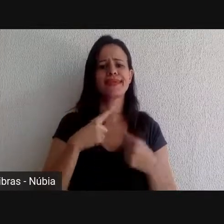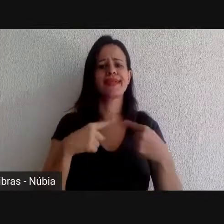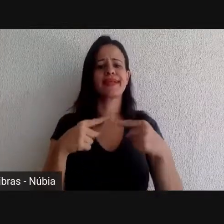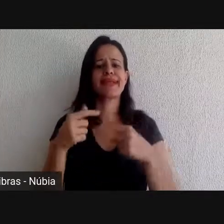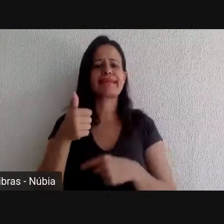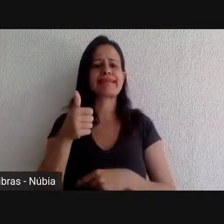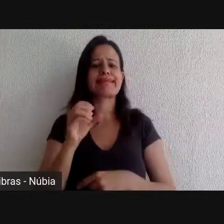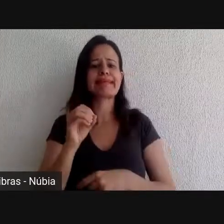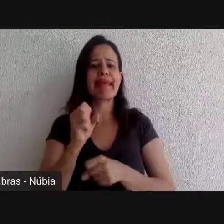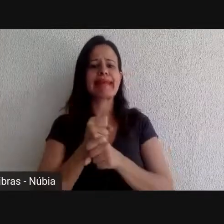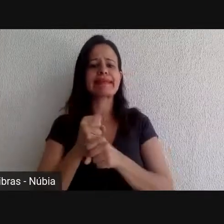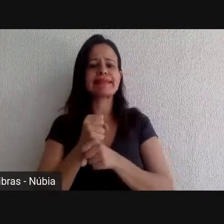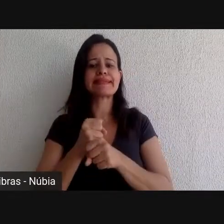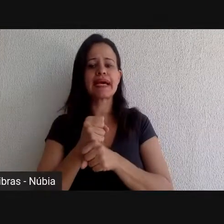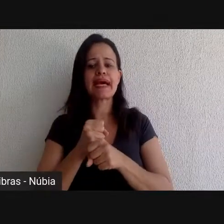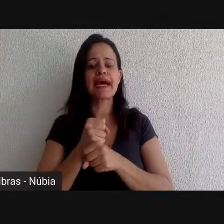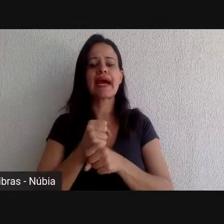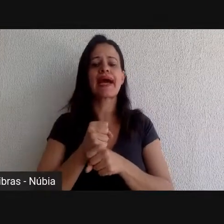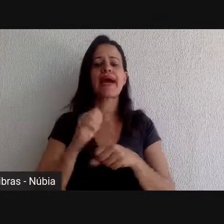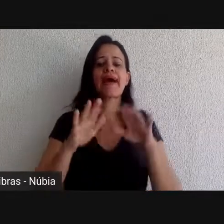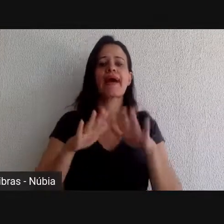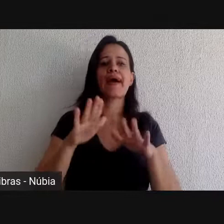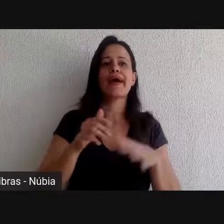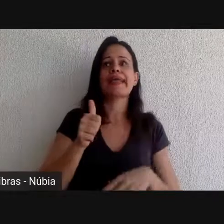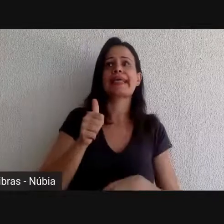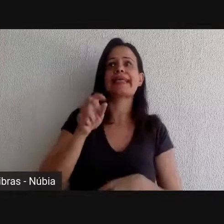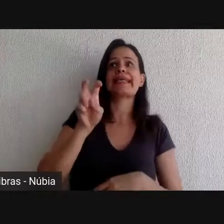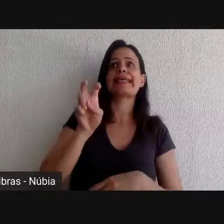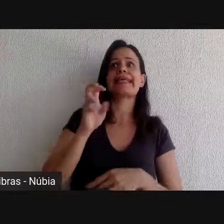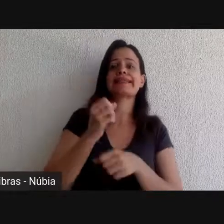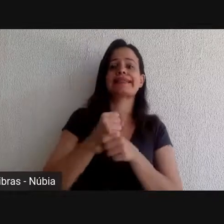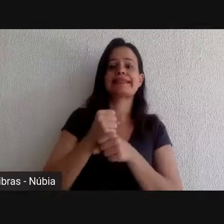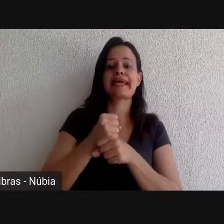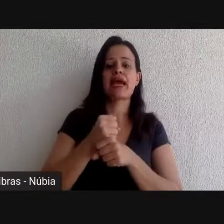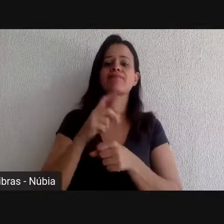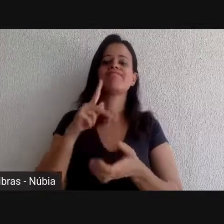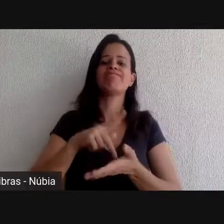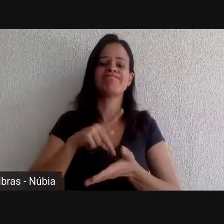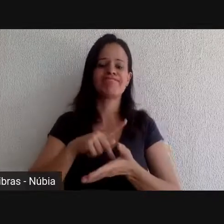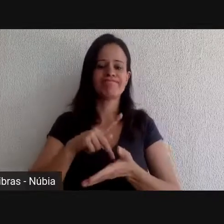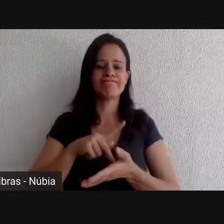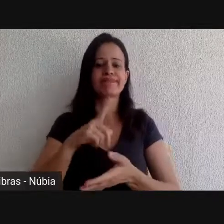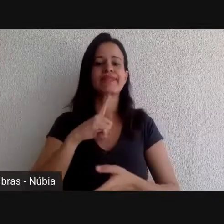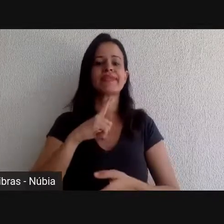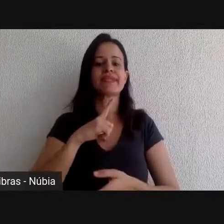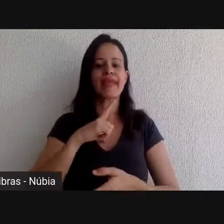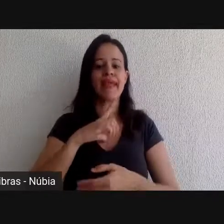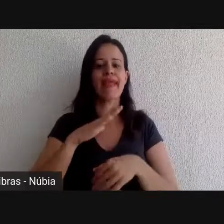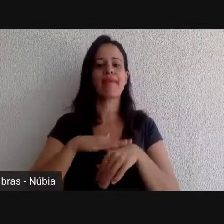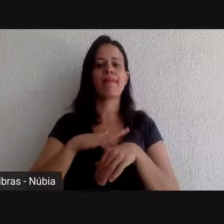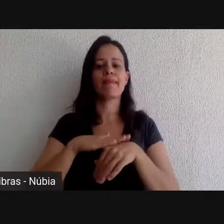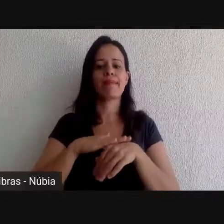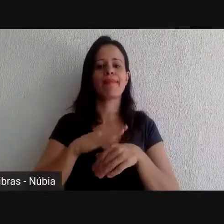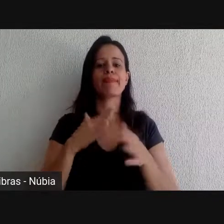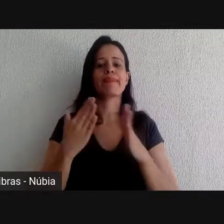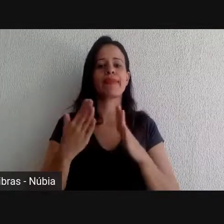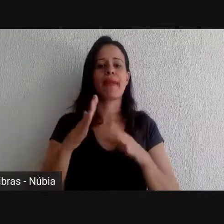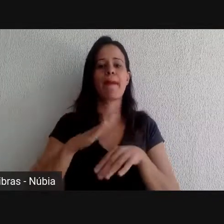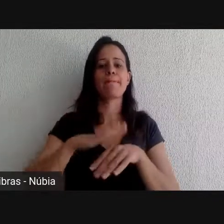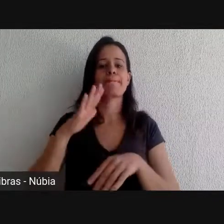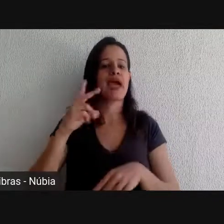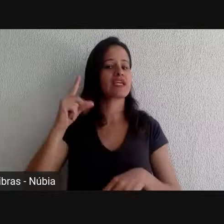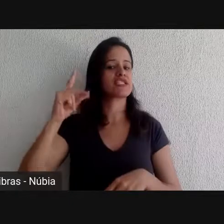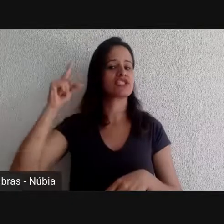10 anos, tem licenciamento ambiental que dura 15 anos, é verdade, existiram casos, e esses casos são os mais